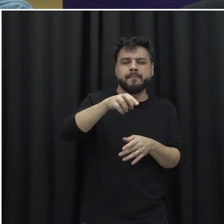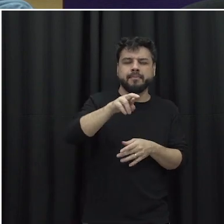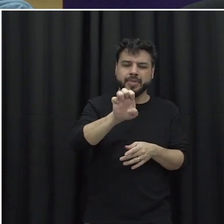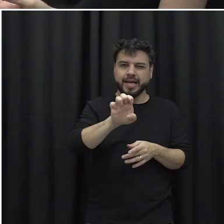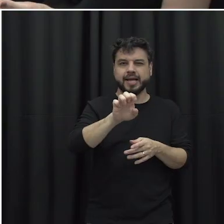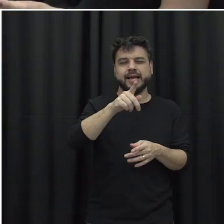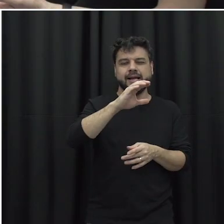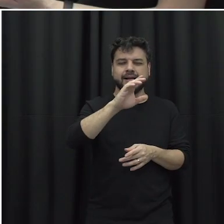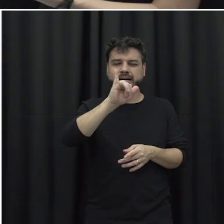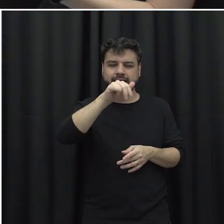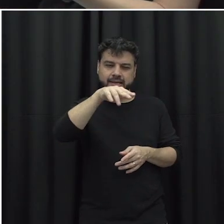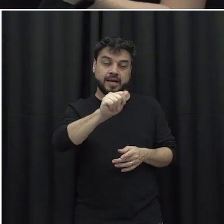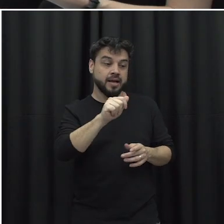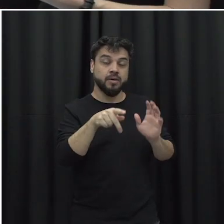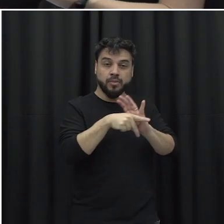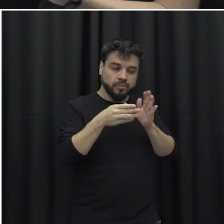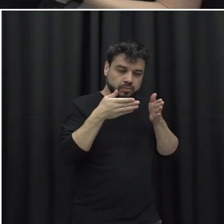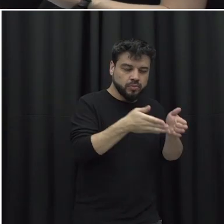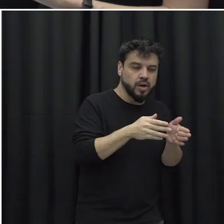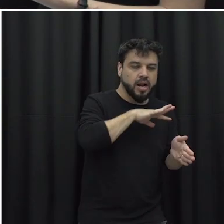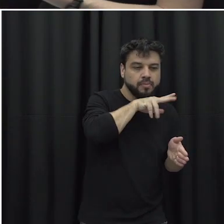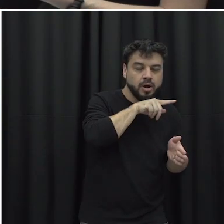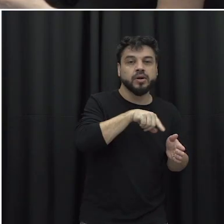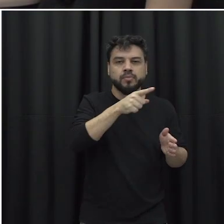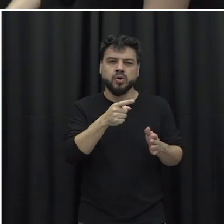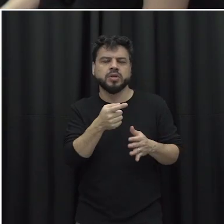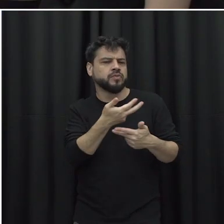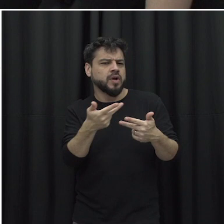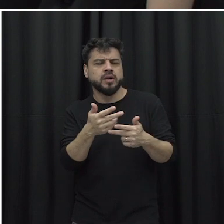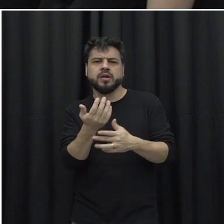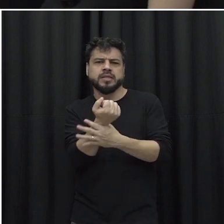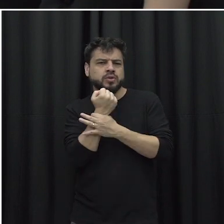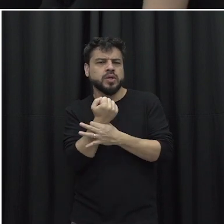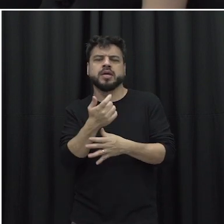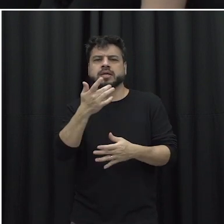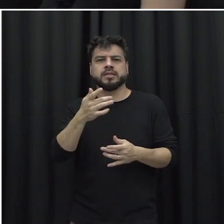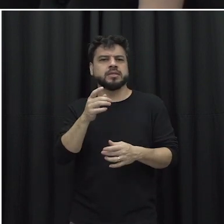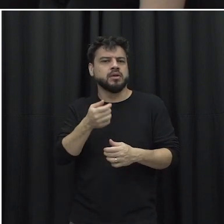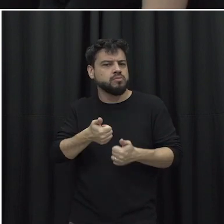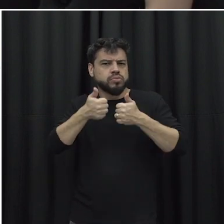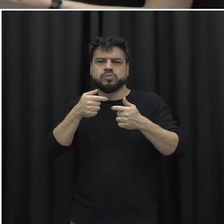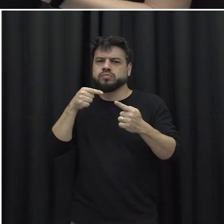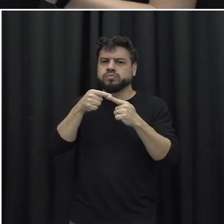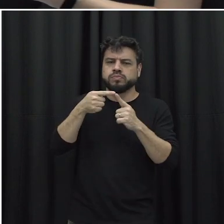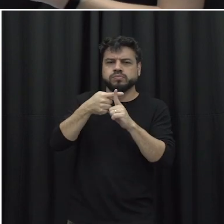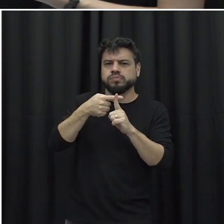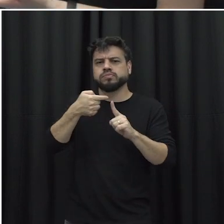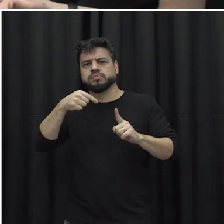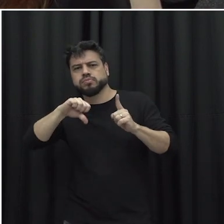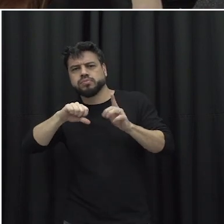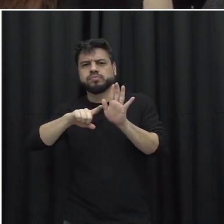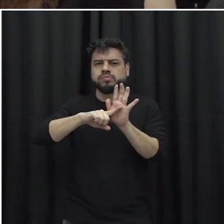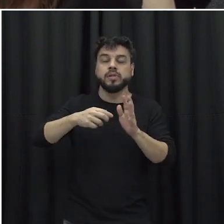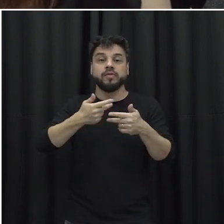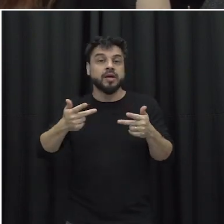que é com animais, quanto também em todas as fases de segurança, de eficácia, com humanos. Então, por conta disso,